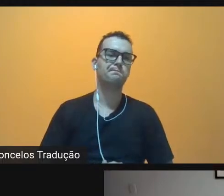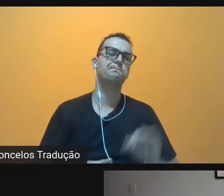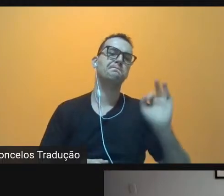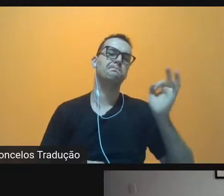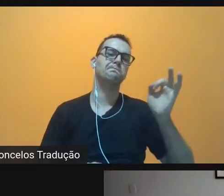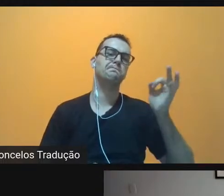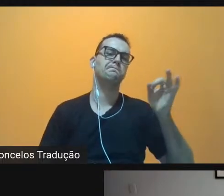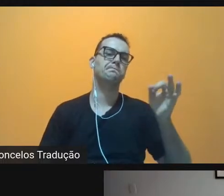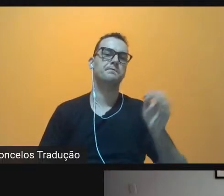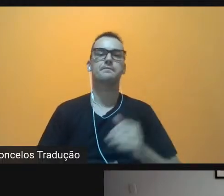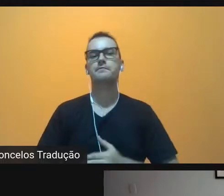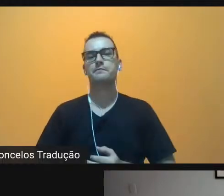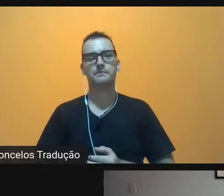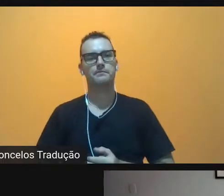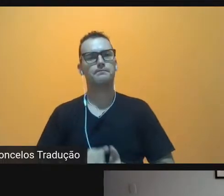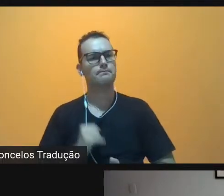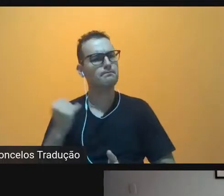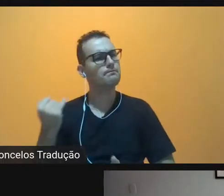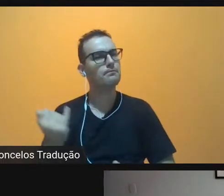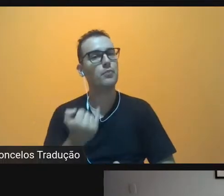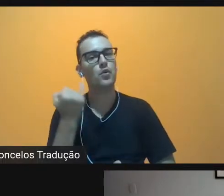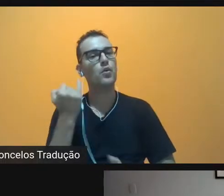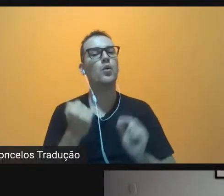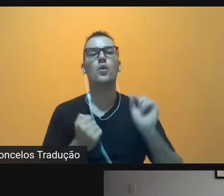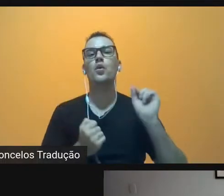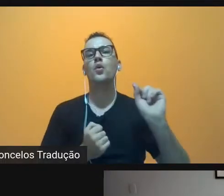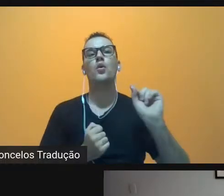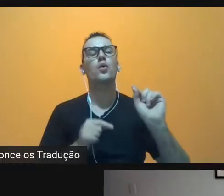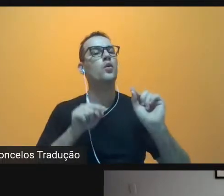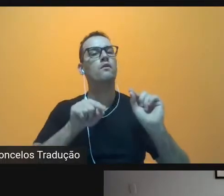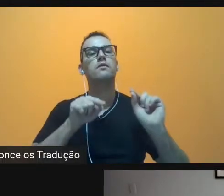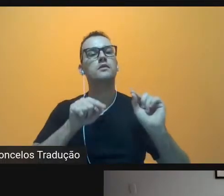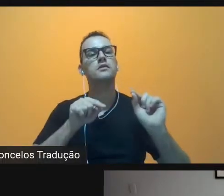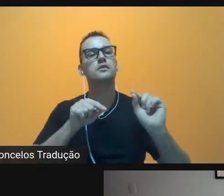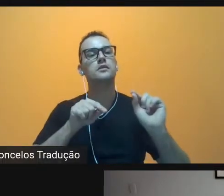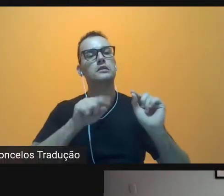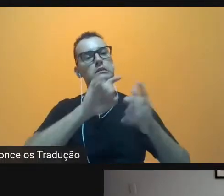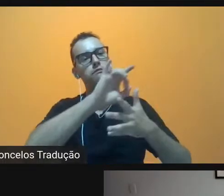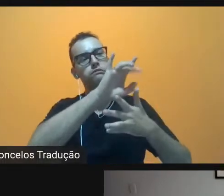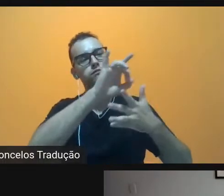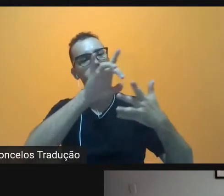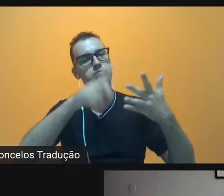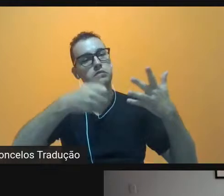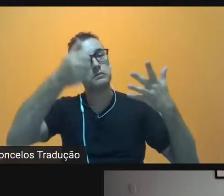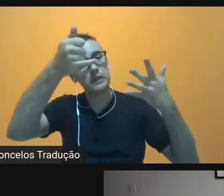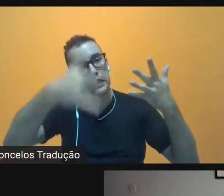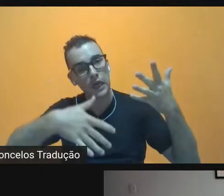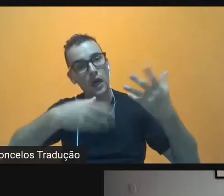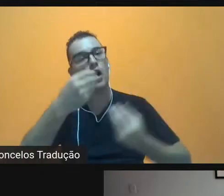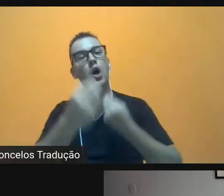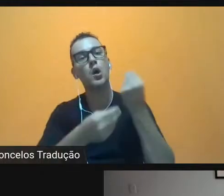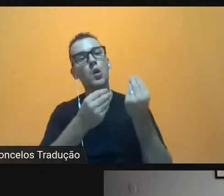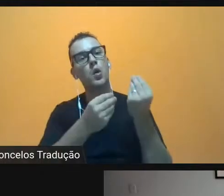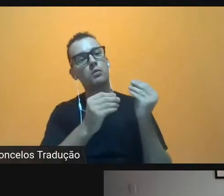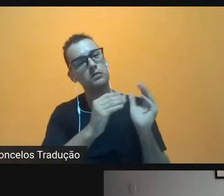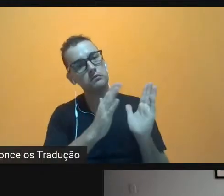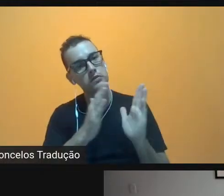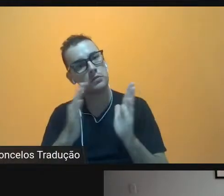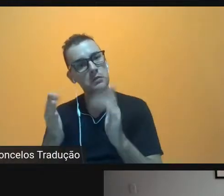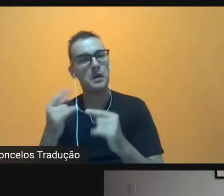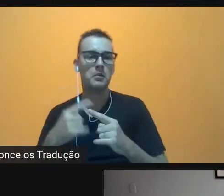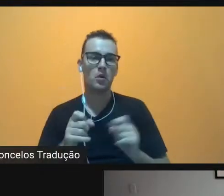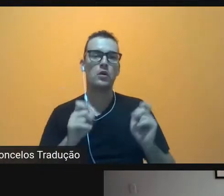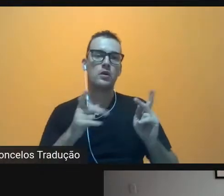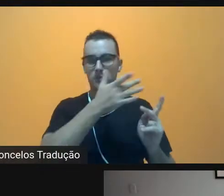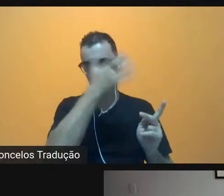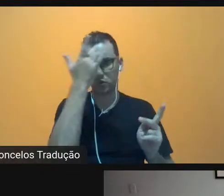Exatamente. Muito importante você descrever, né, esse processo, porque às vezes a gente escuta, né? E